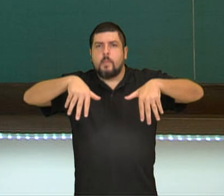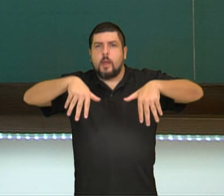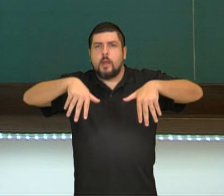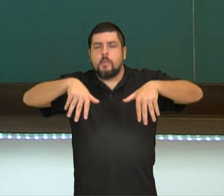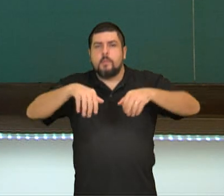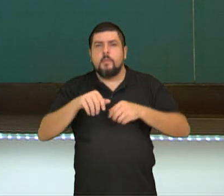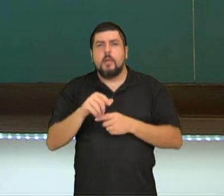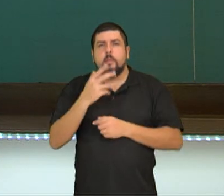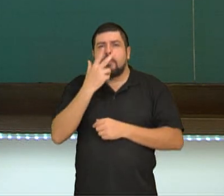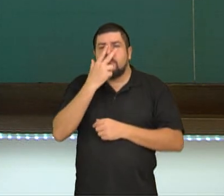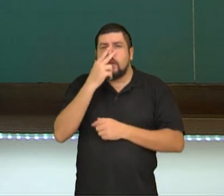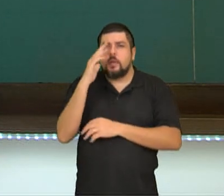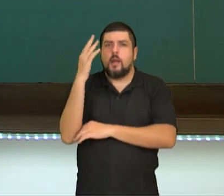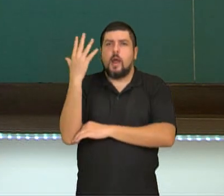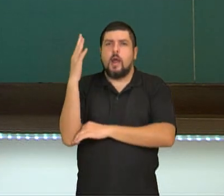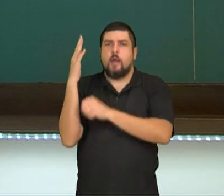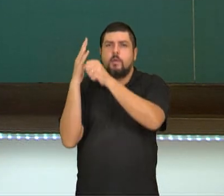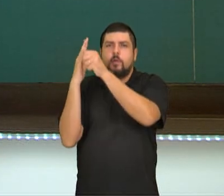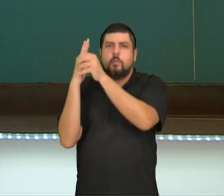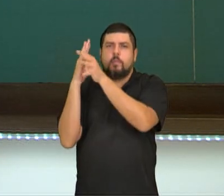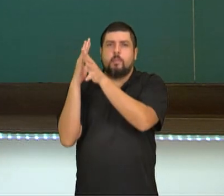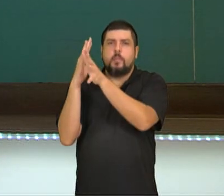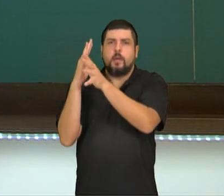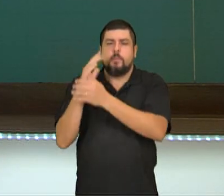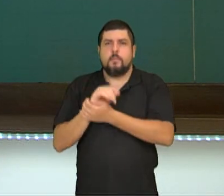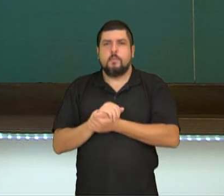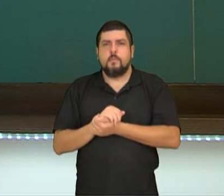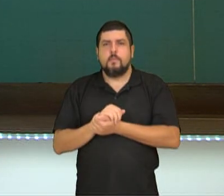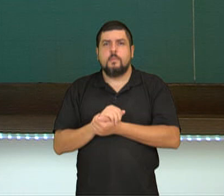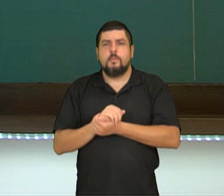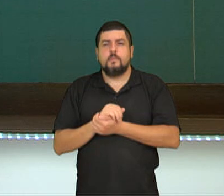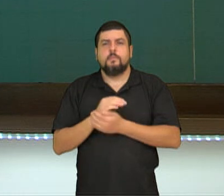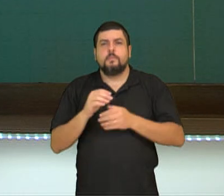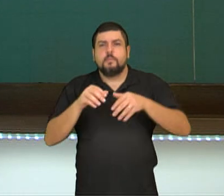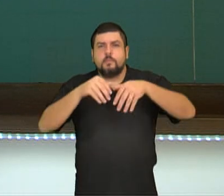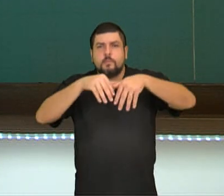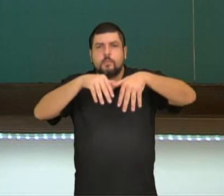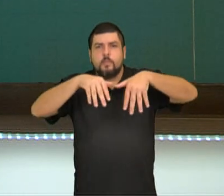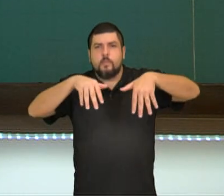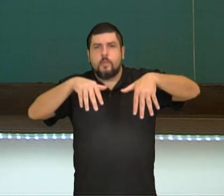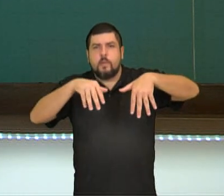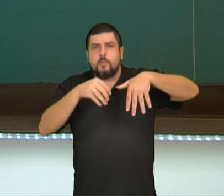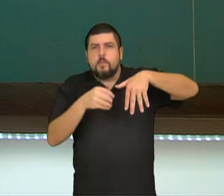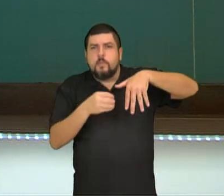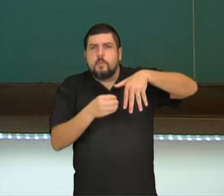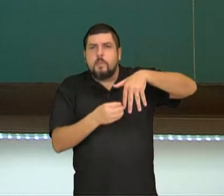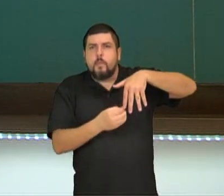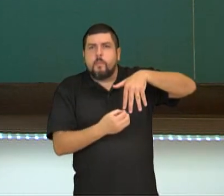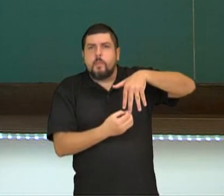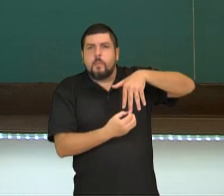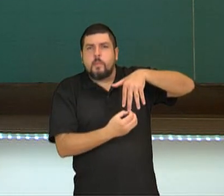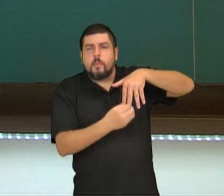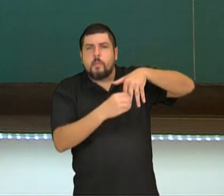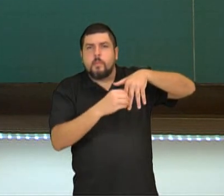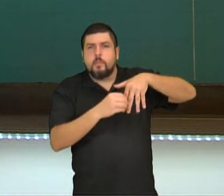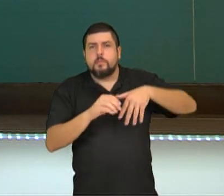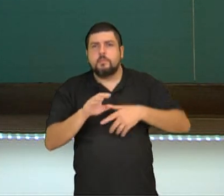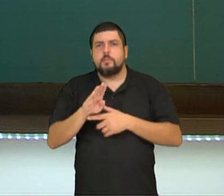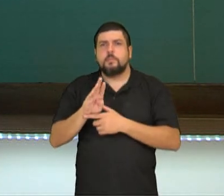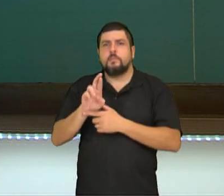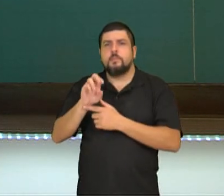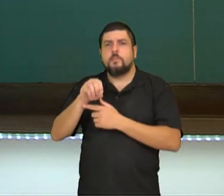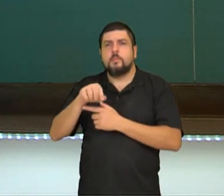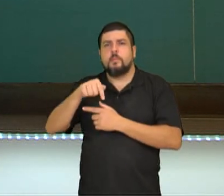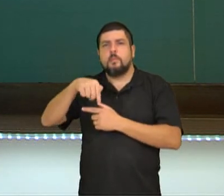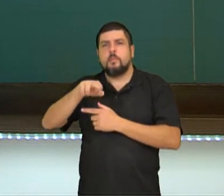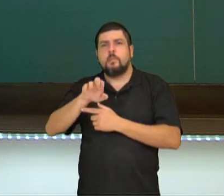À medida que eles vão ficando mais finos, formam o que nós chamamos de bronquíolos, tá? Outras